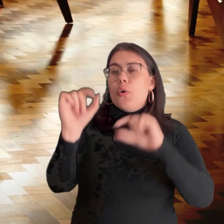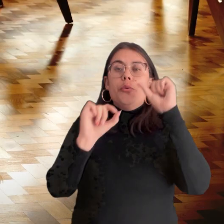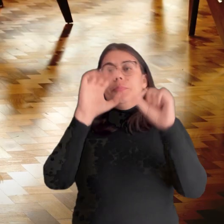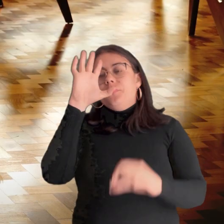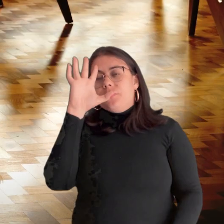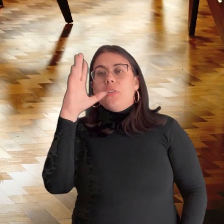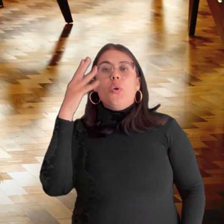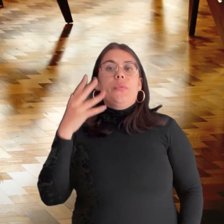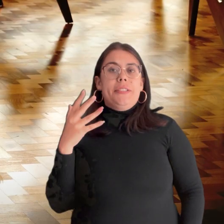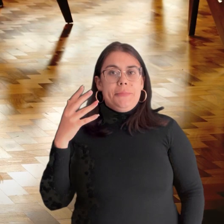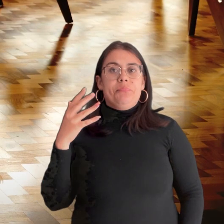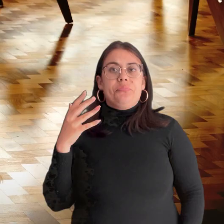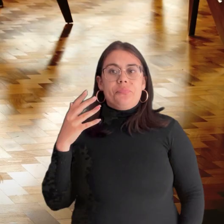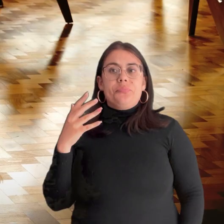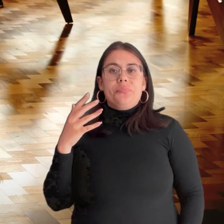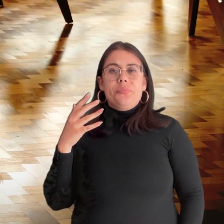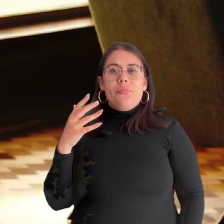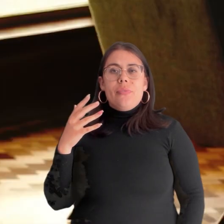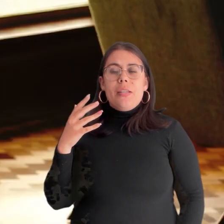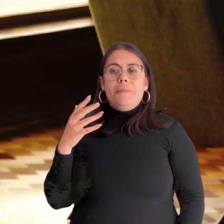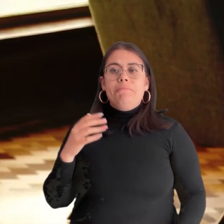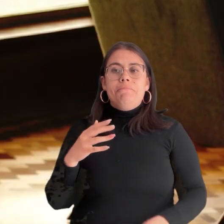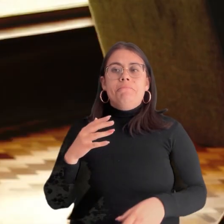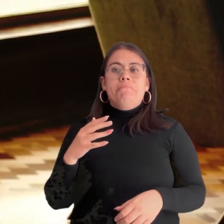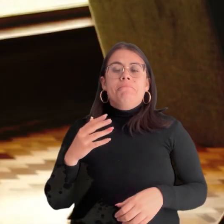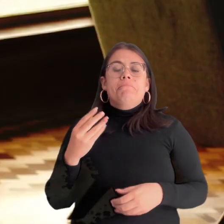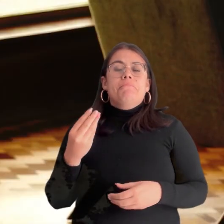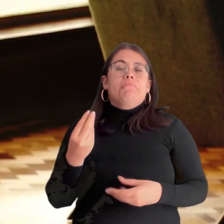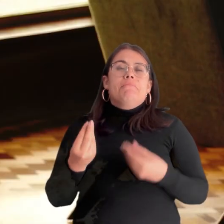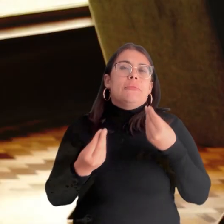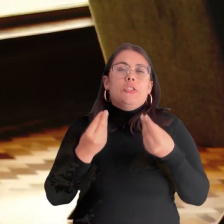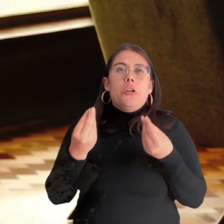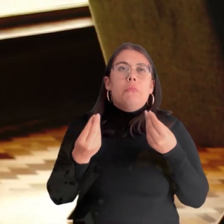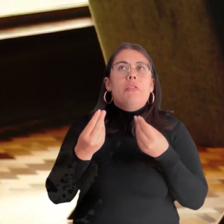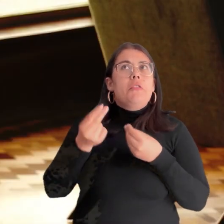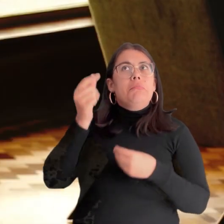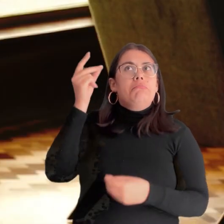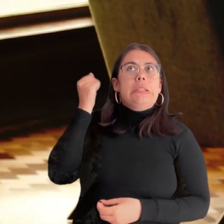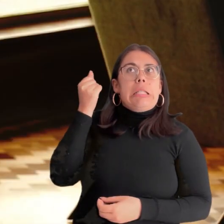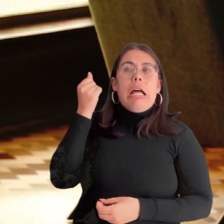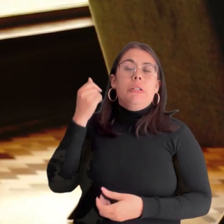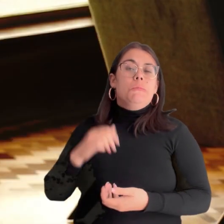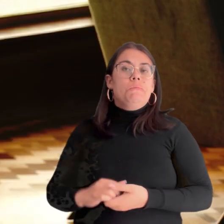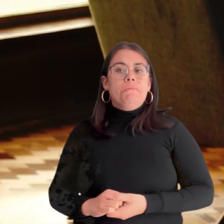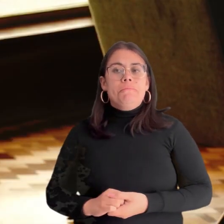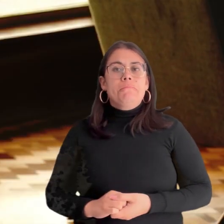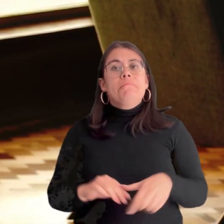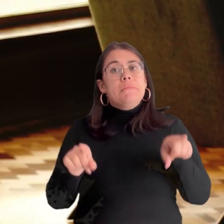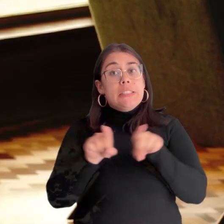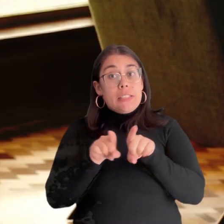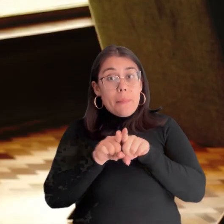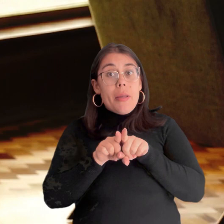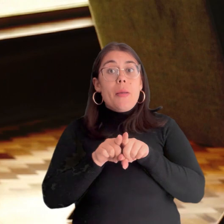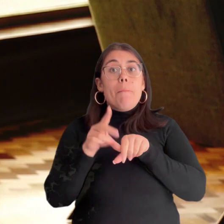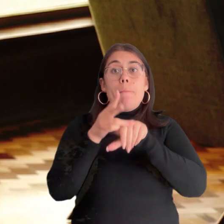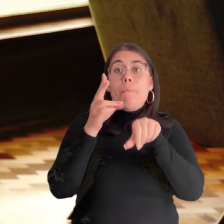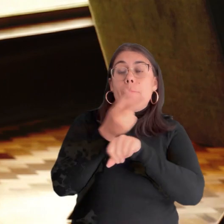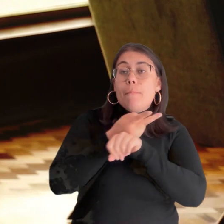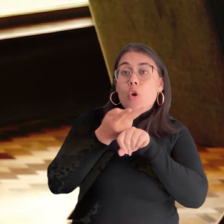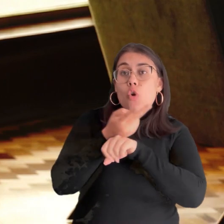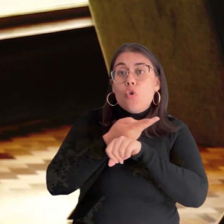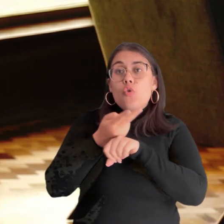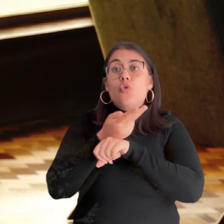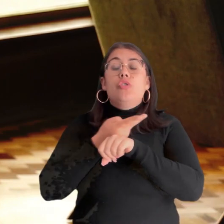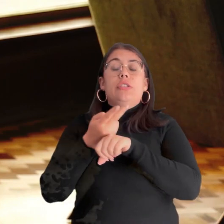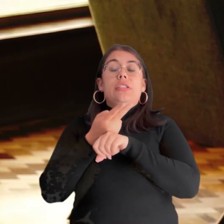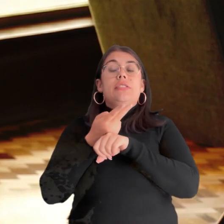na ocasião, né, na época, e também buscar contato com o escritório do Burle Marx,